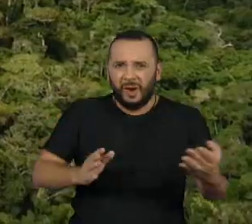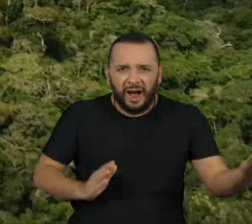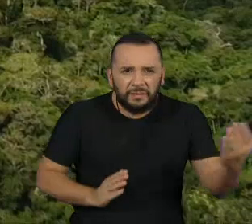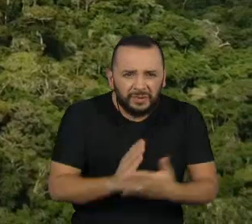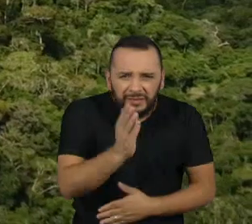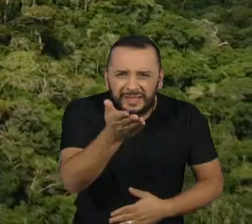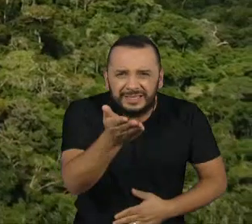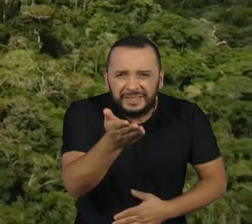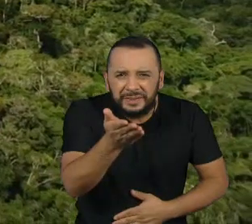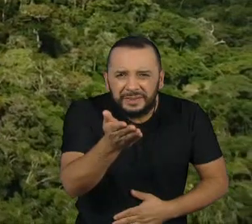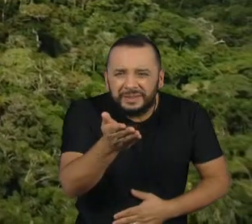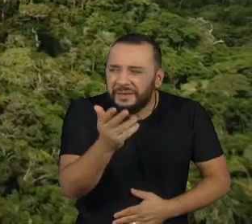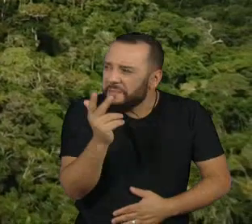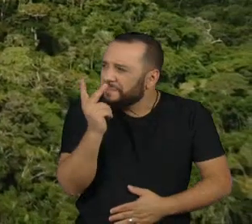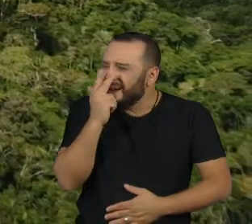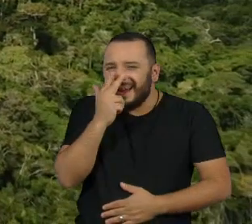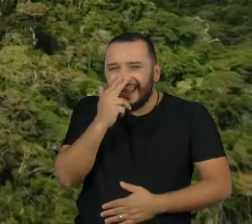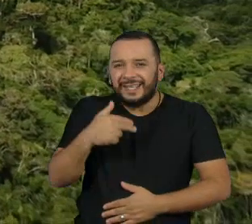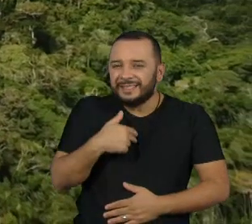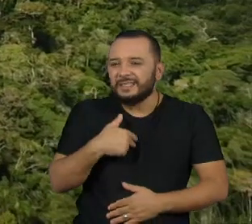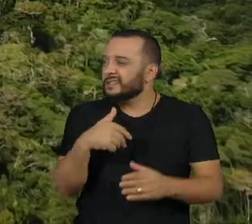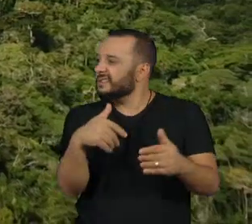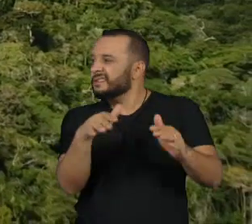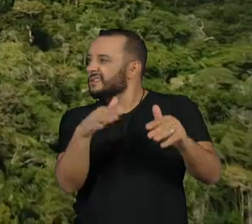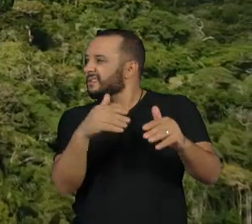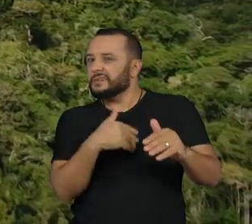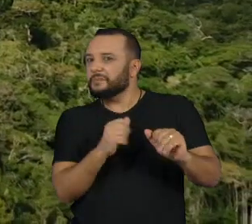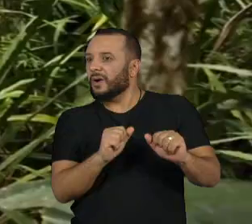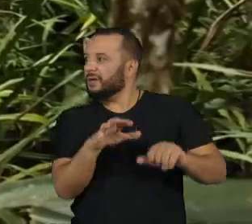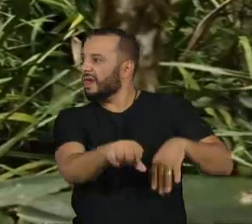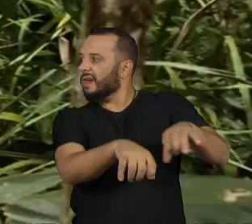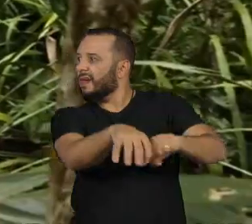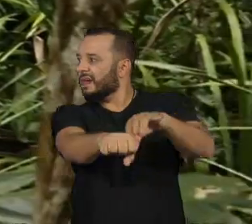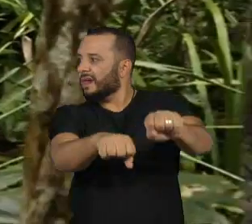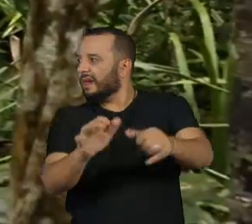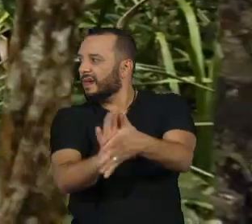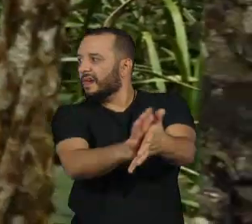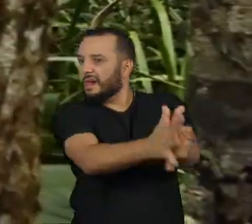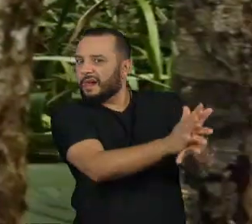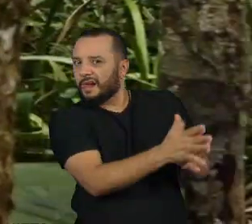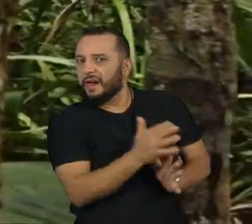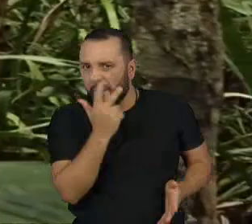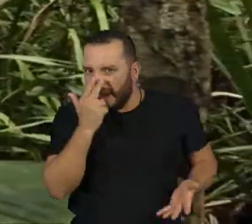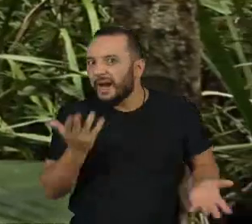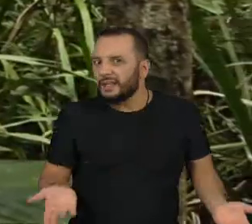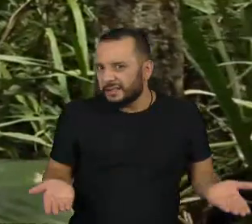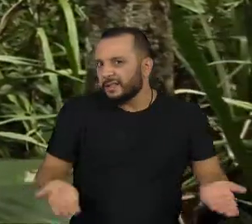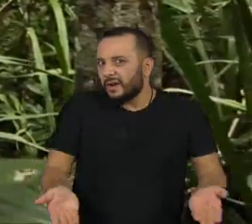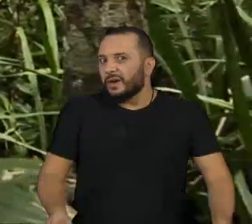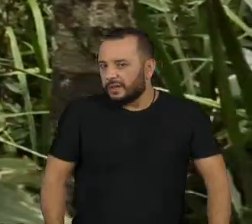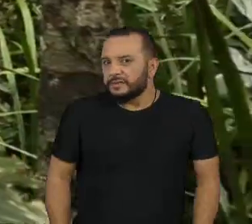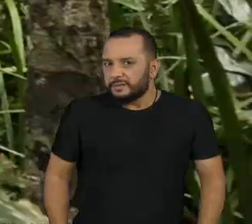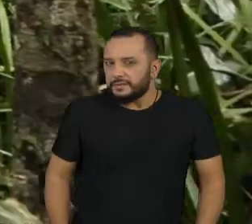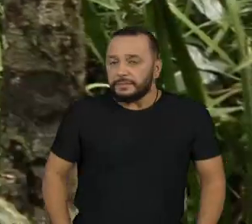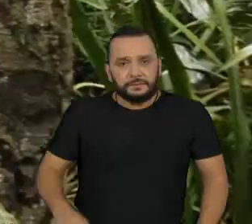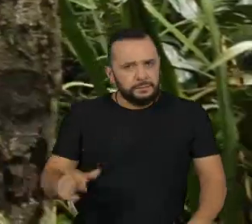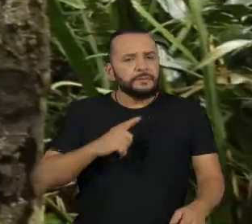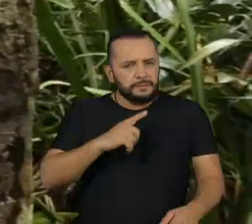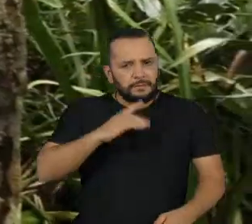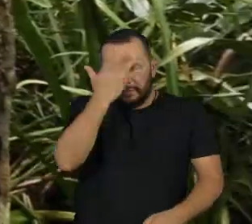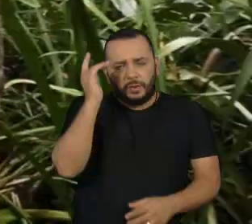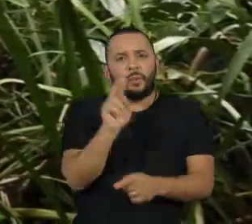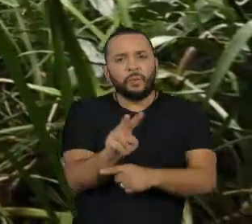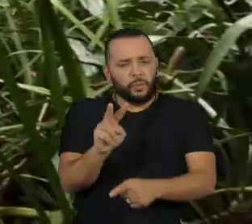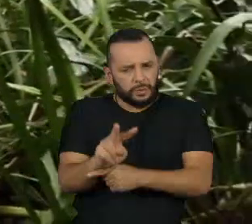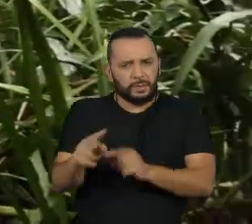de regime de exceção. O projeto segue agora para votação no Senado. Ambientalistas e ex-ministros